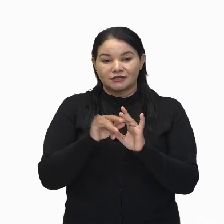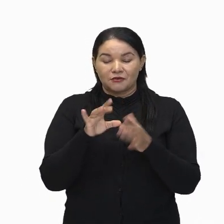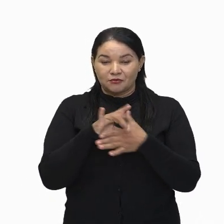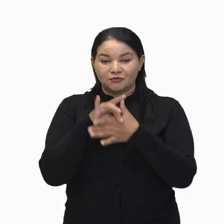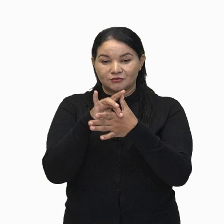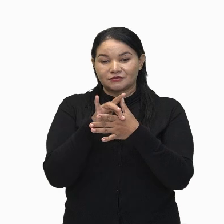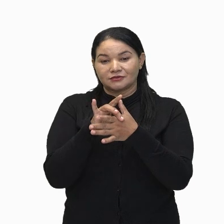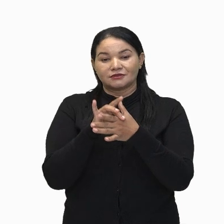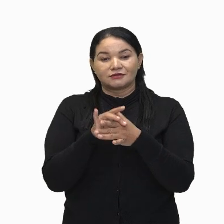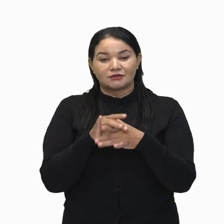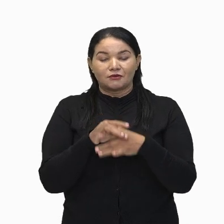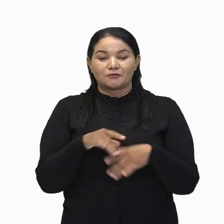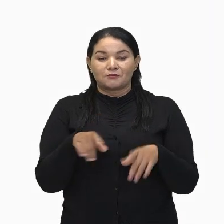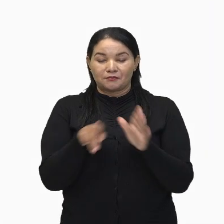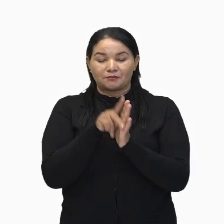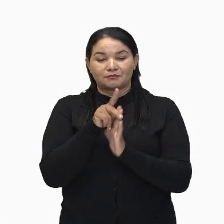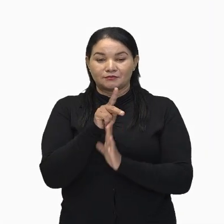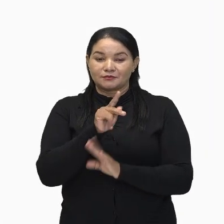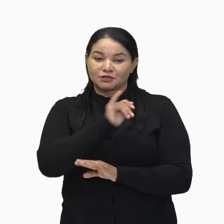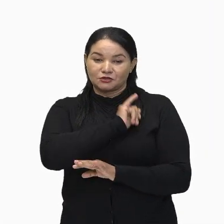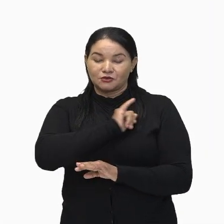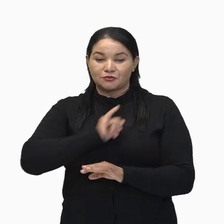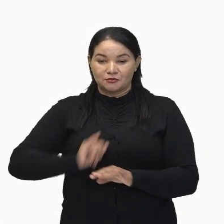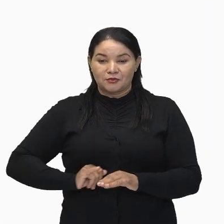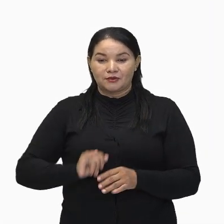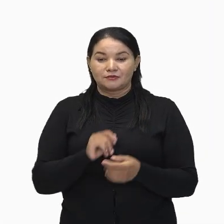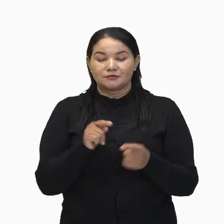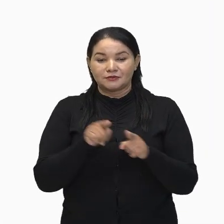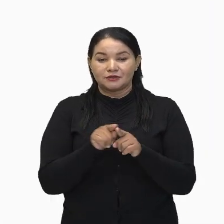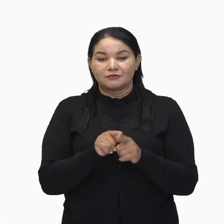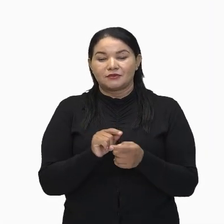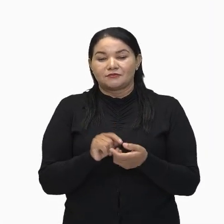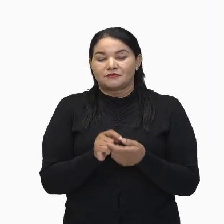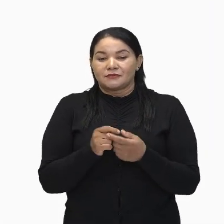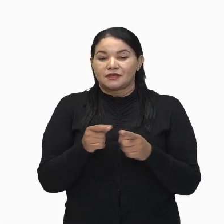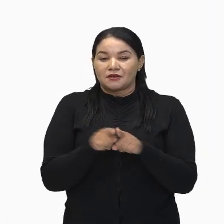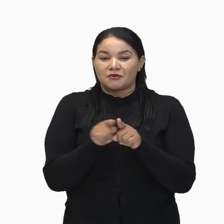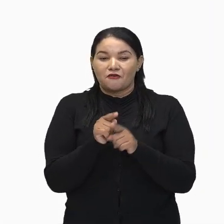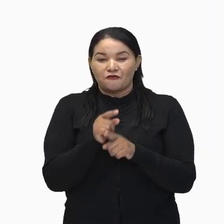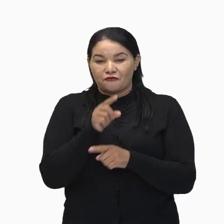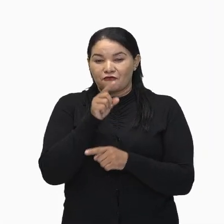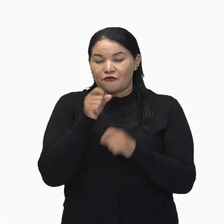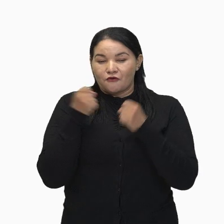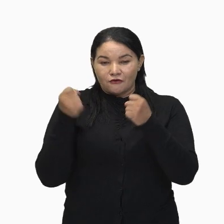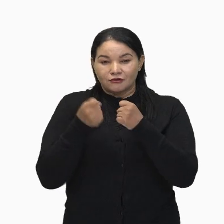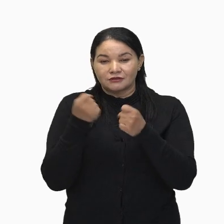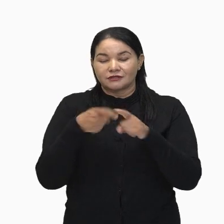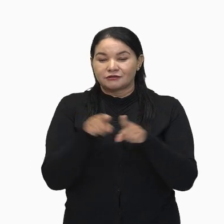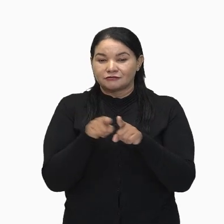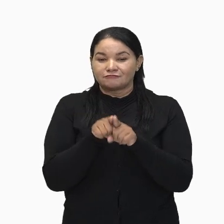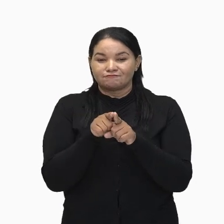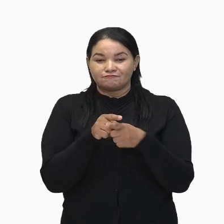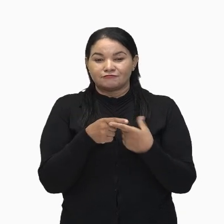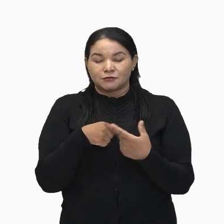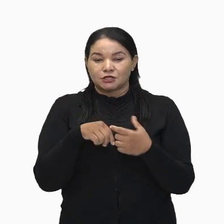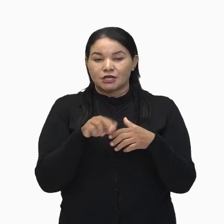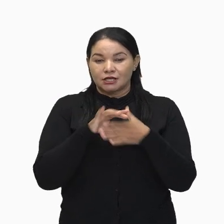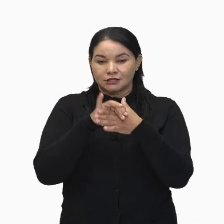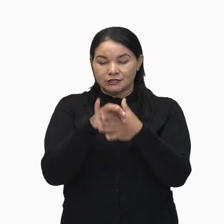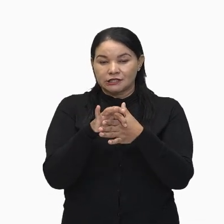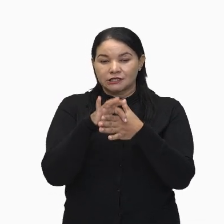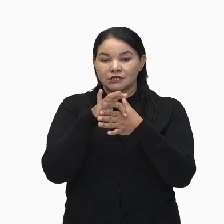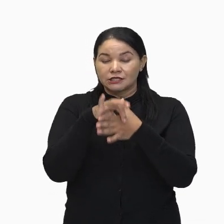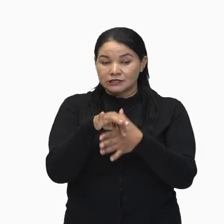imperial. Ou seja, a questão da força e da autoridade. O dragão, ele